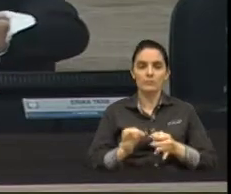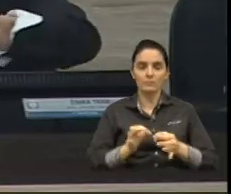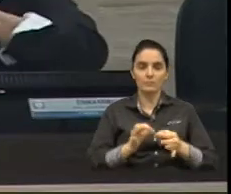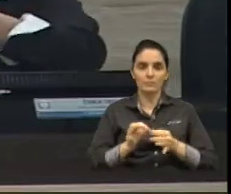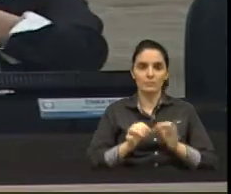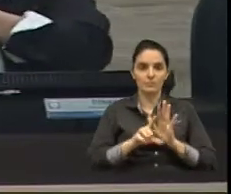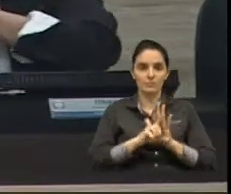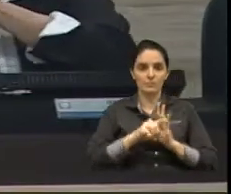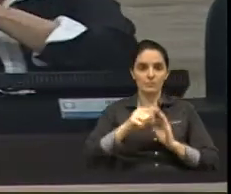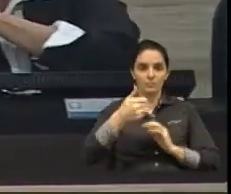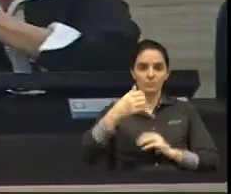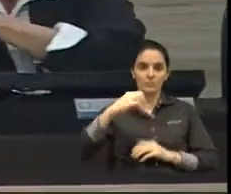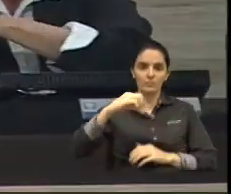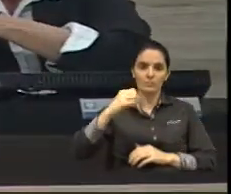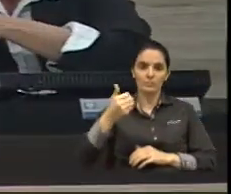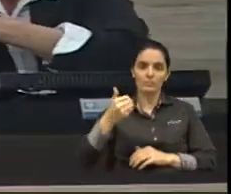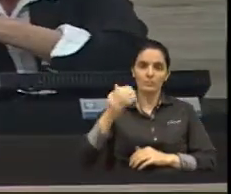lei